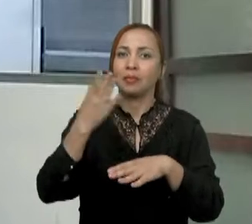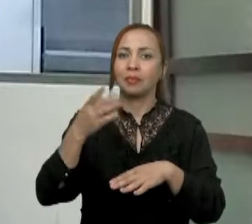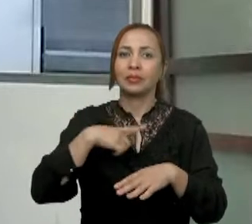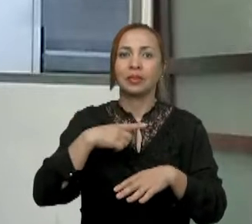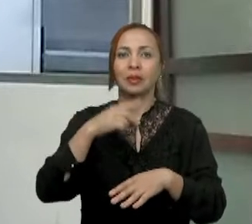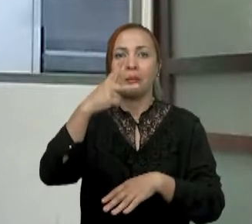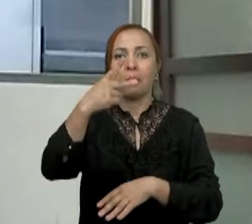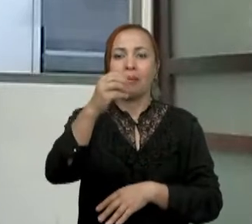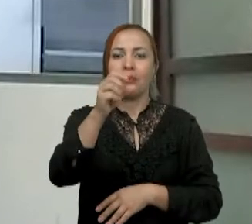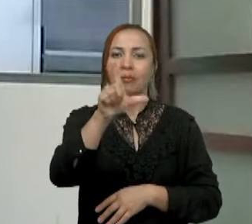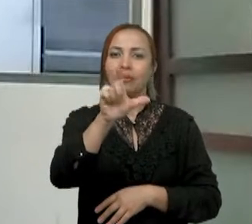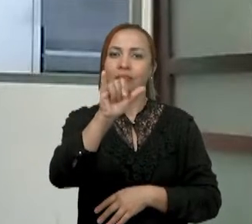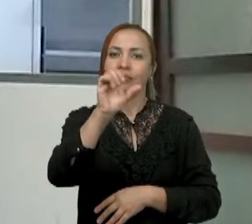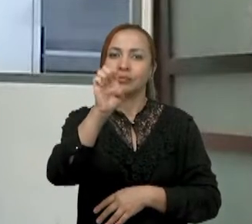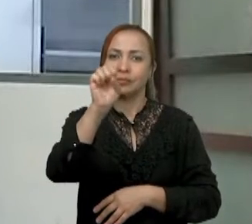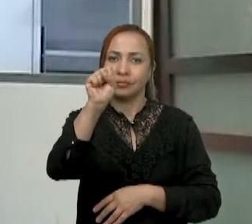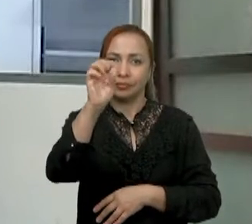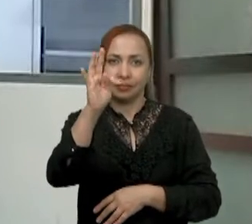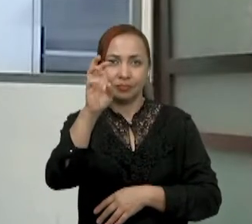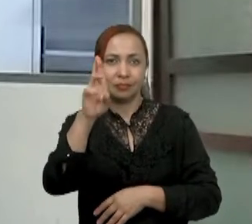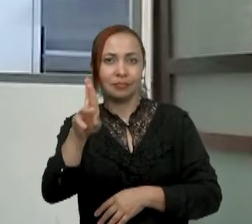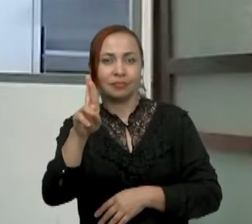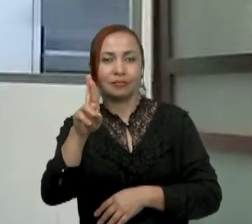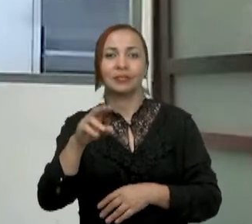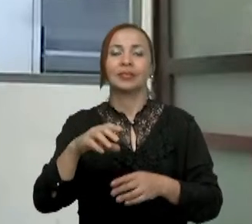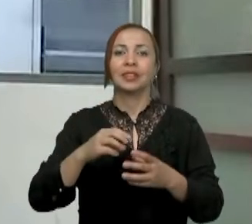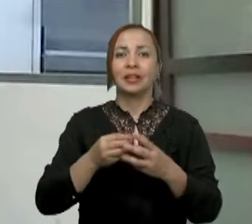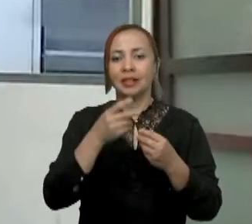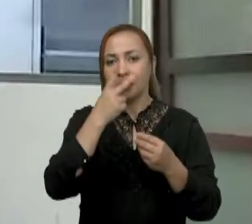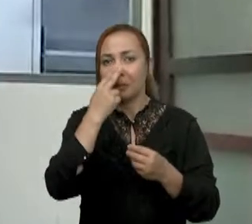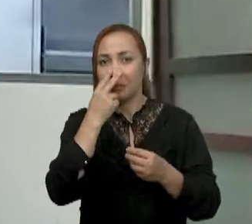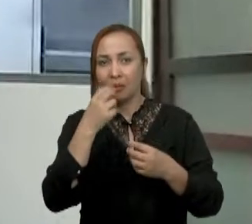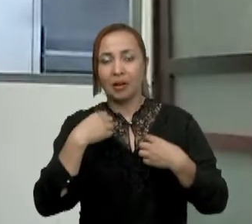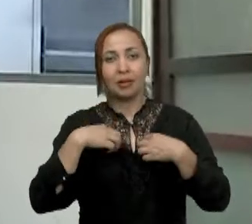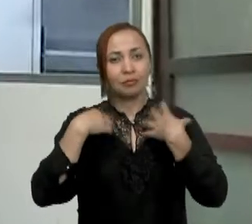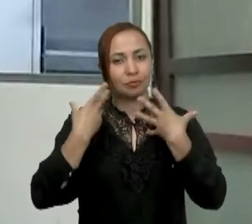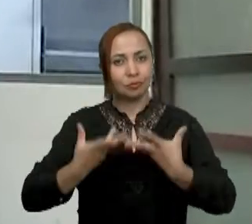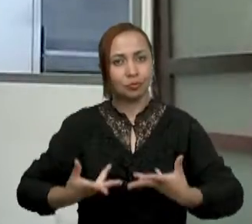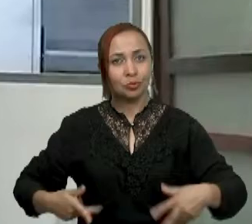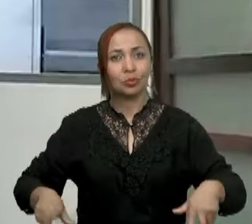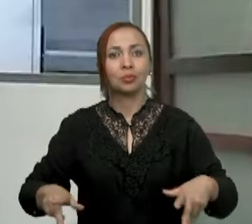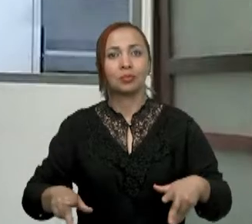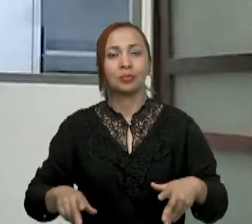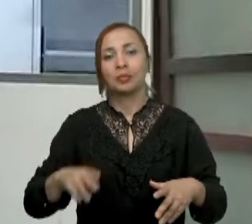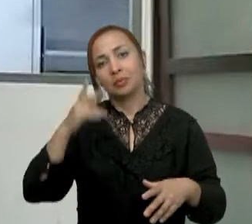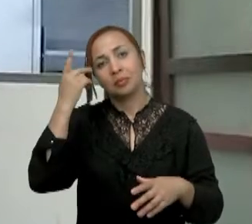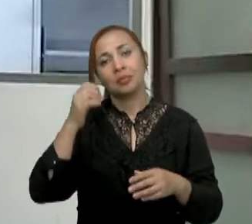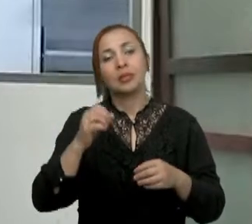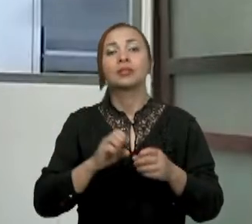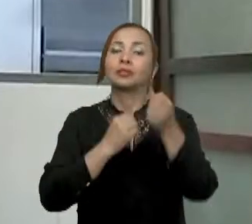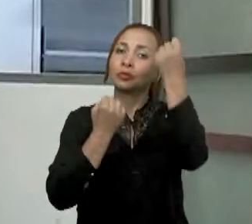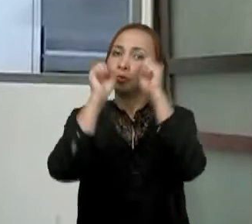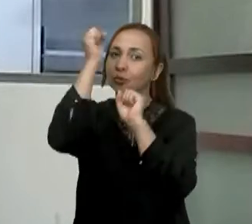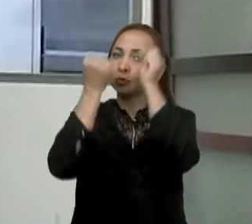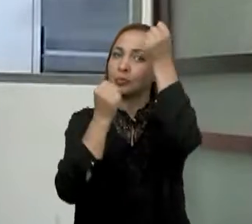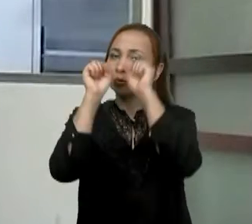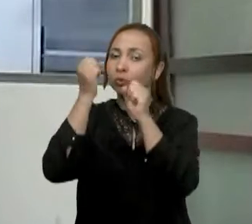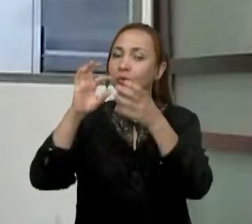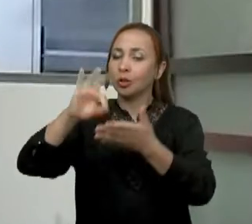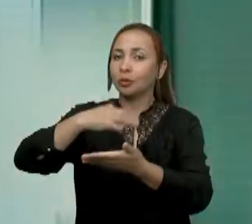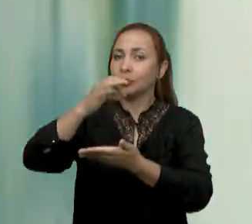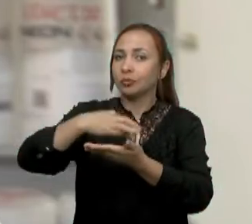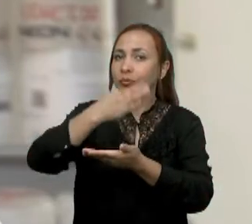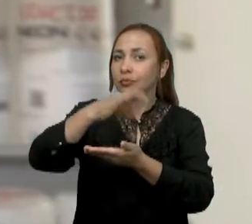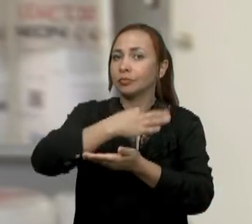foi o poliéster e poliéster que é uma fibra sintética amplamente utilizados na pela